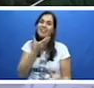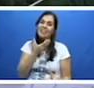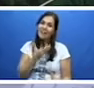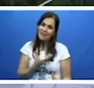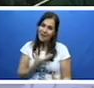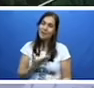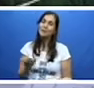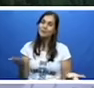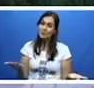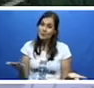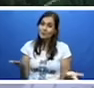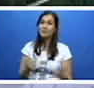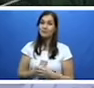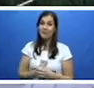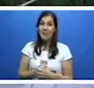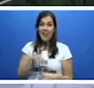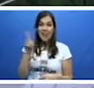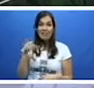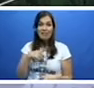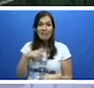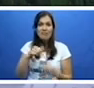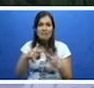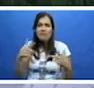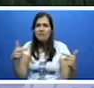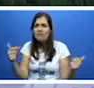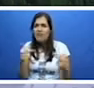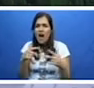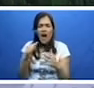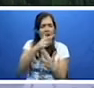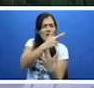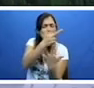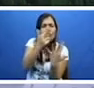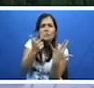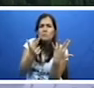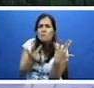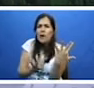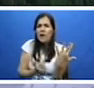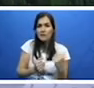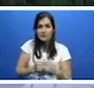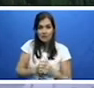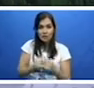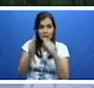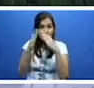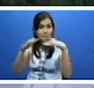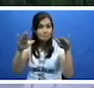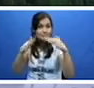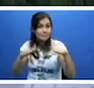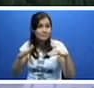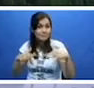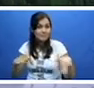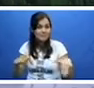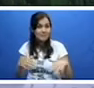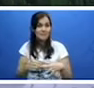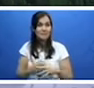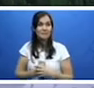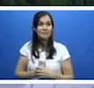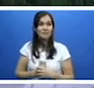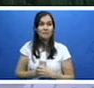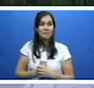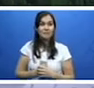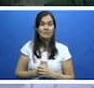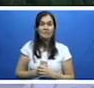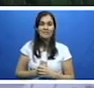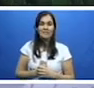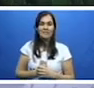é a famosa árvore de Natal tem várias espécies a Pinus SP SP significa que tem várias espécies